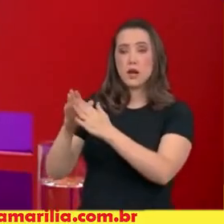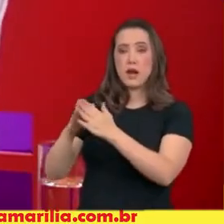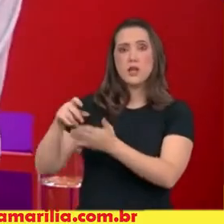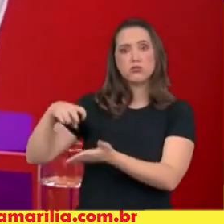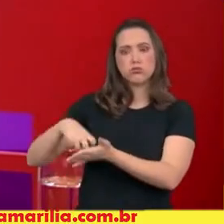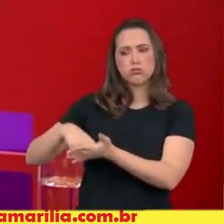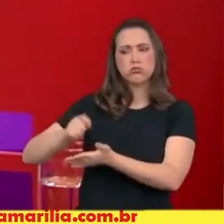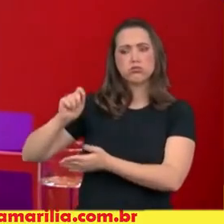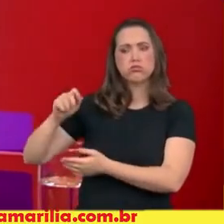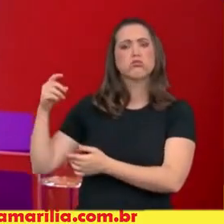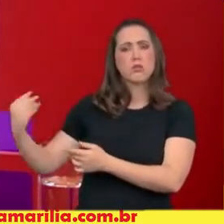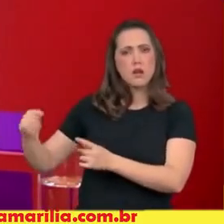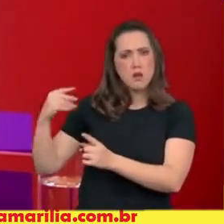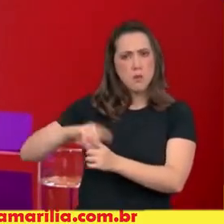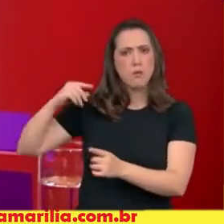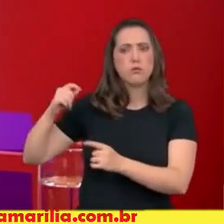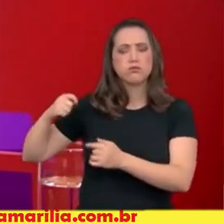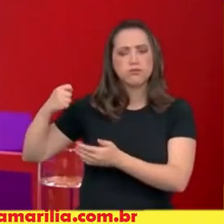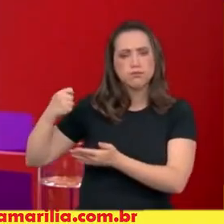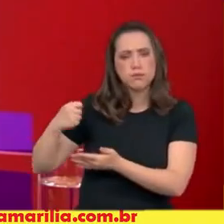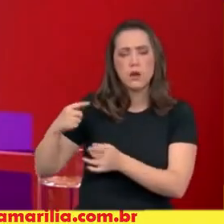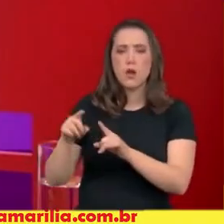casos mais